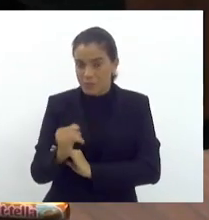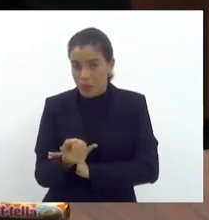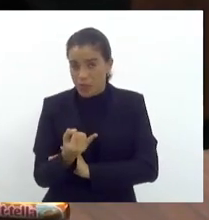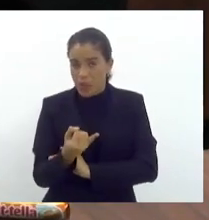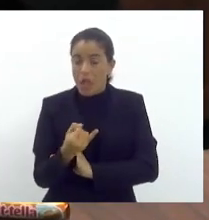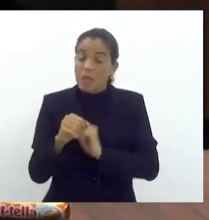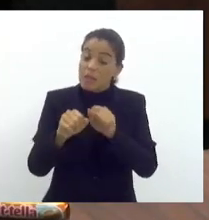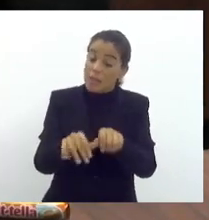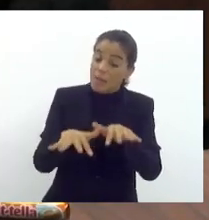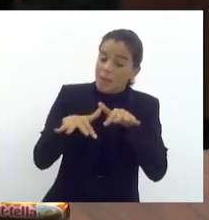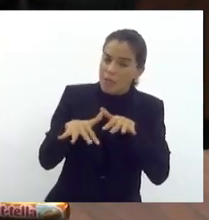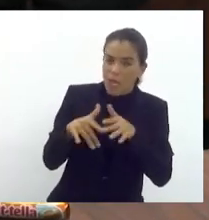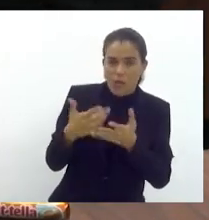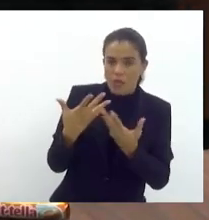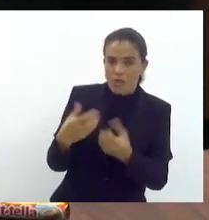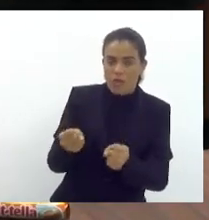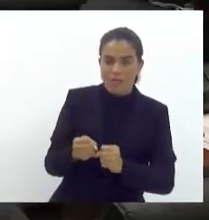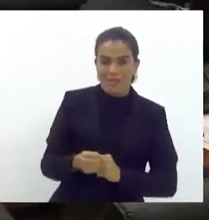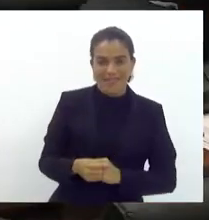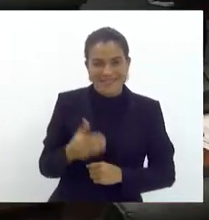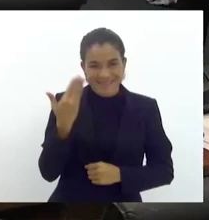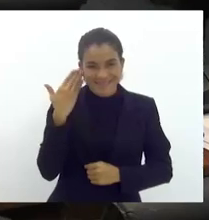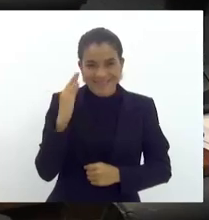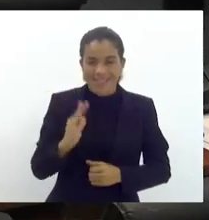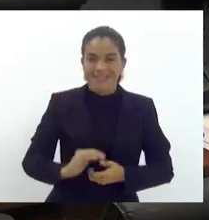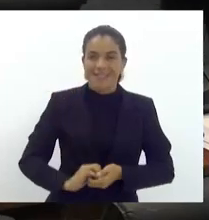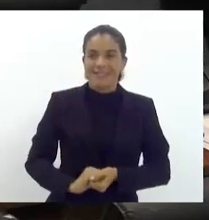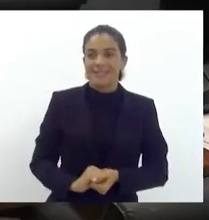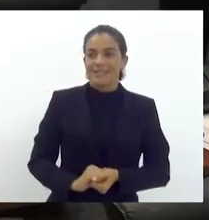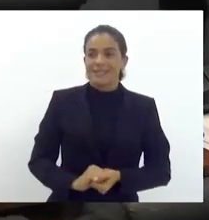emendas de plenário foram rejeitadas é isso presidente